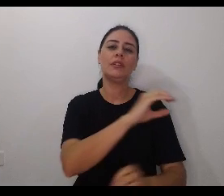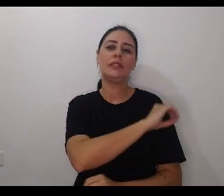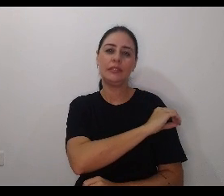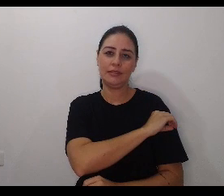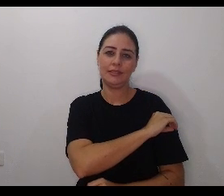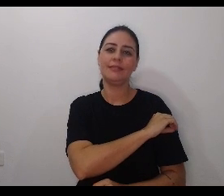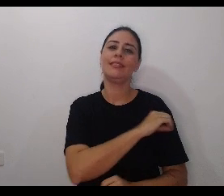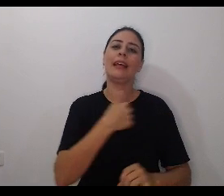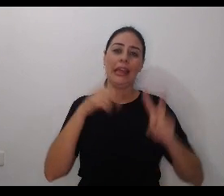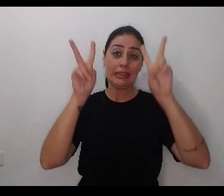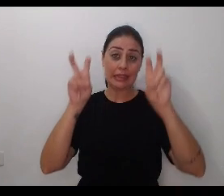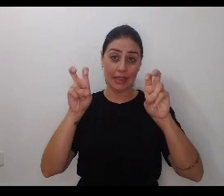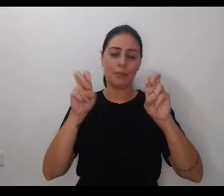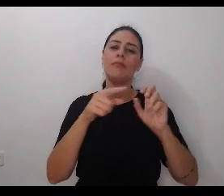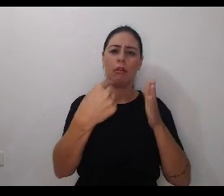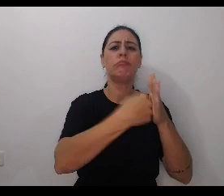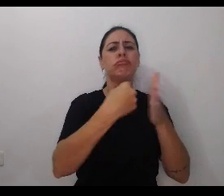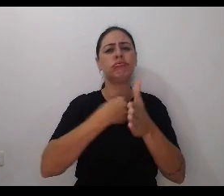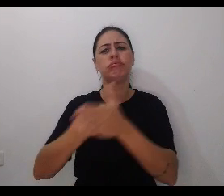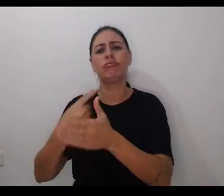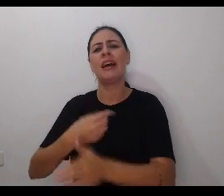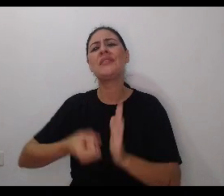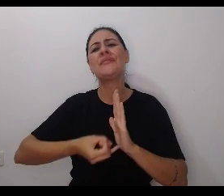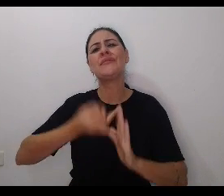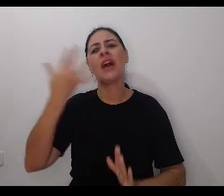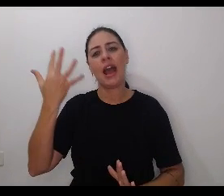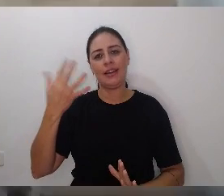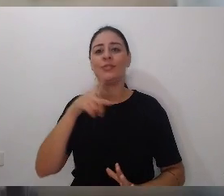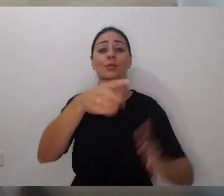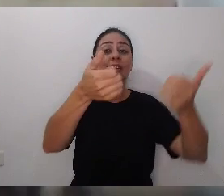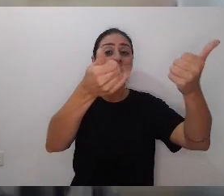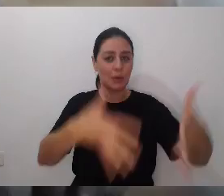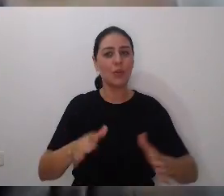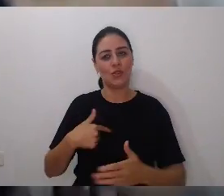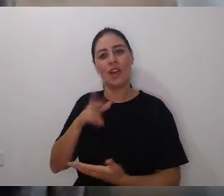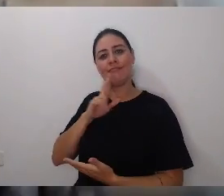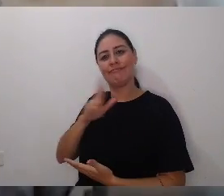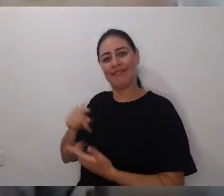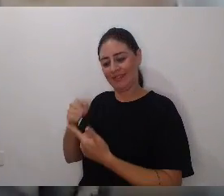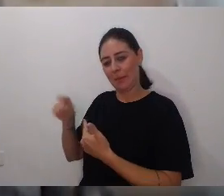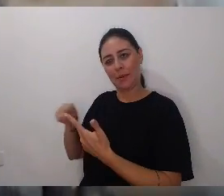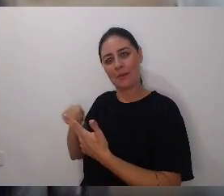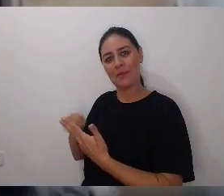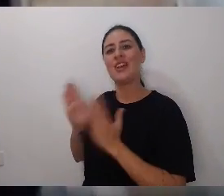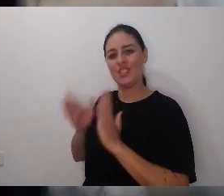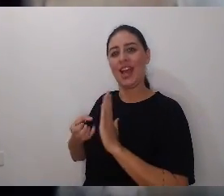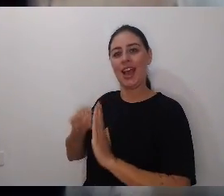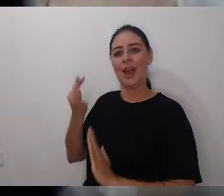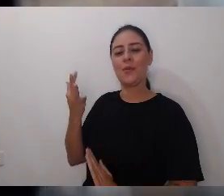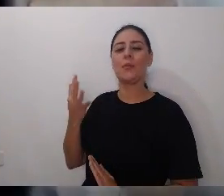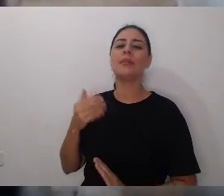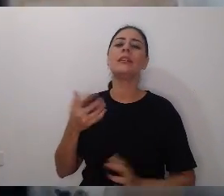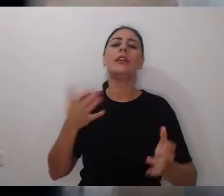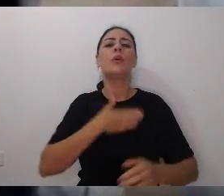algumas perguntinhas para você, tá bom? Obrigada, Luísa. Então, Luísa, quando a gente falou com as